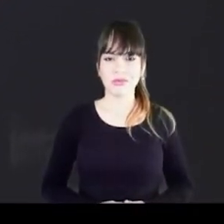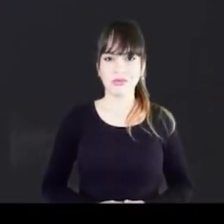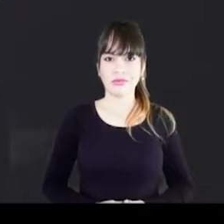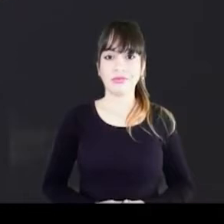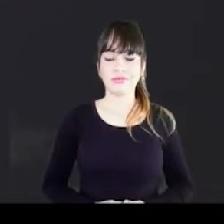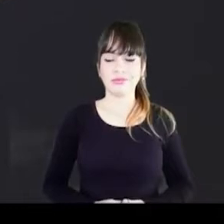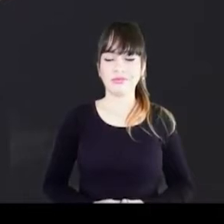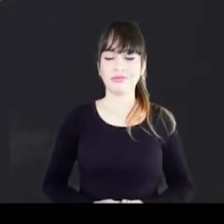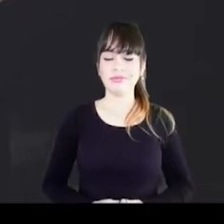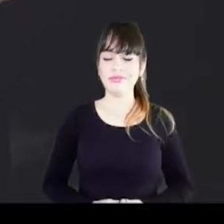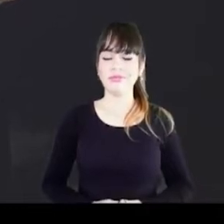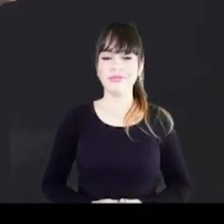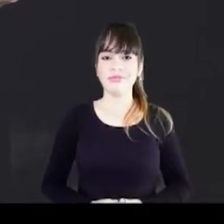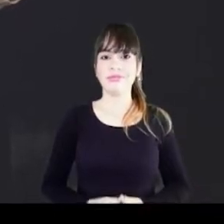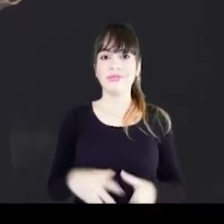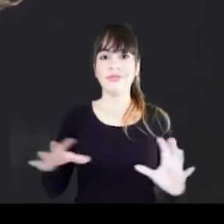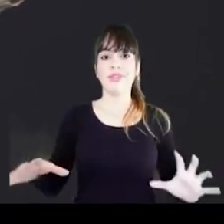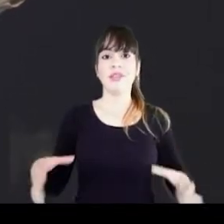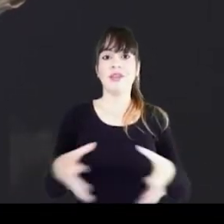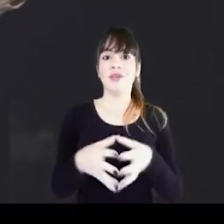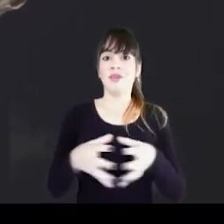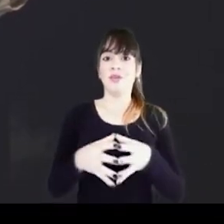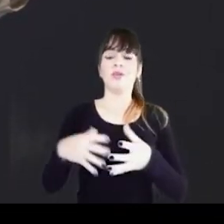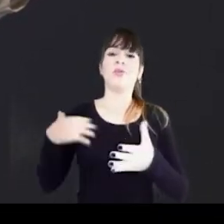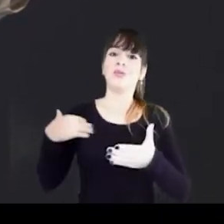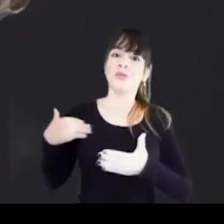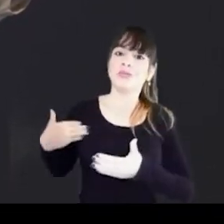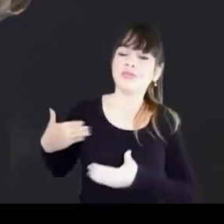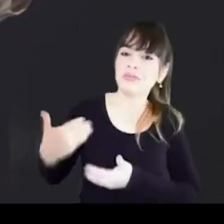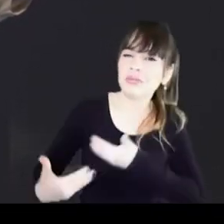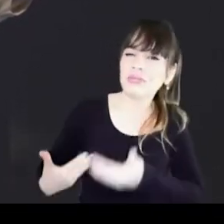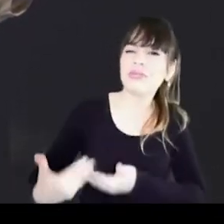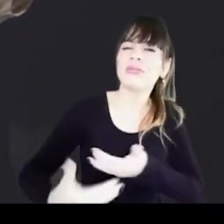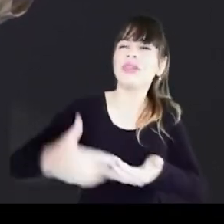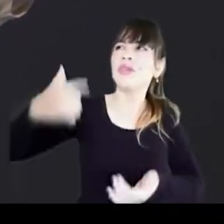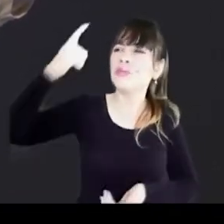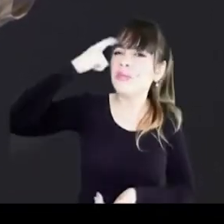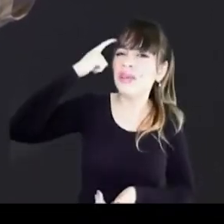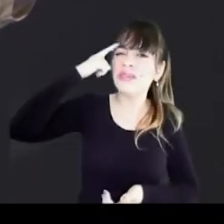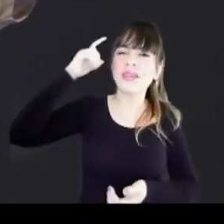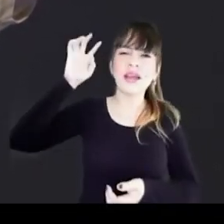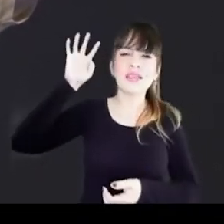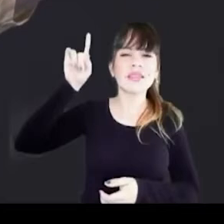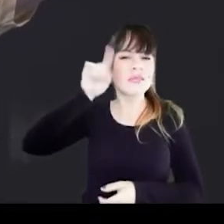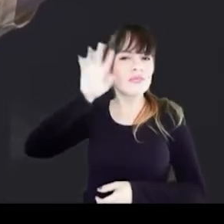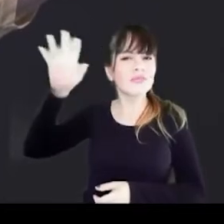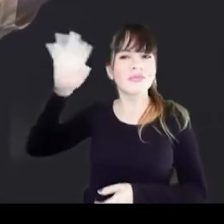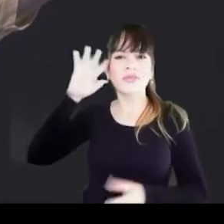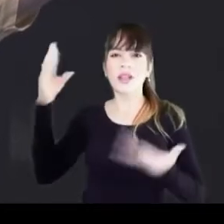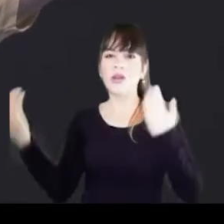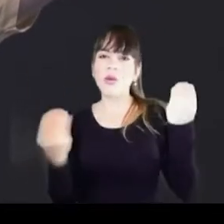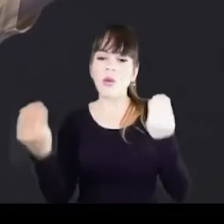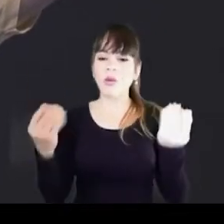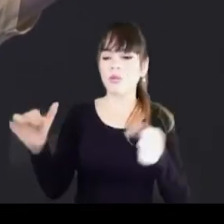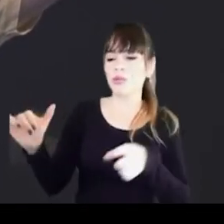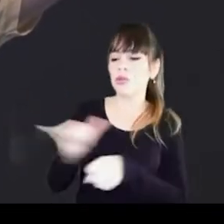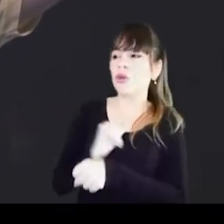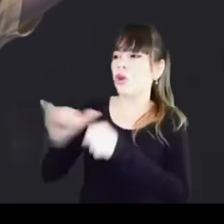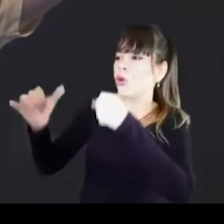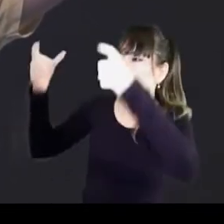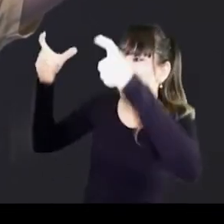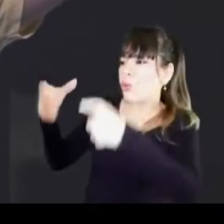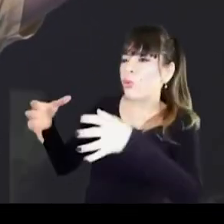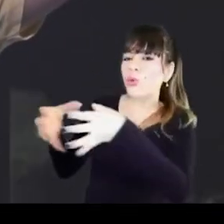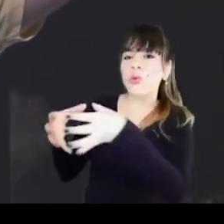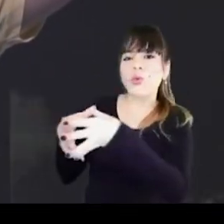pretos, bigode preto e usa camiseta. Eu acho que amarela. É a partir do colégio de direção que se começa a pensar também qual a estética